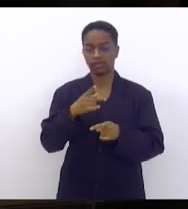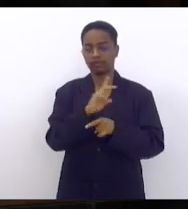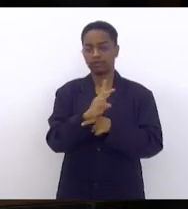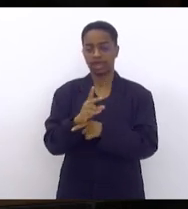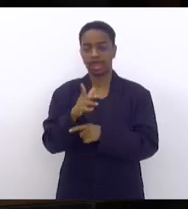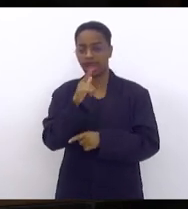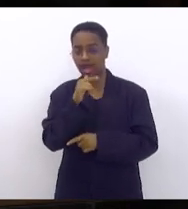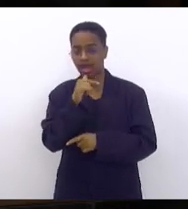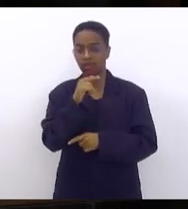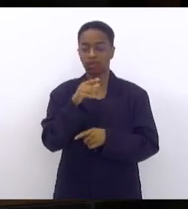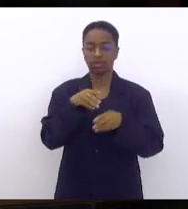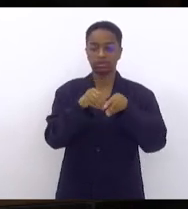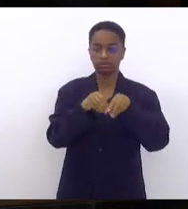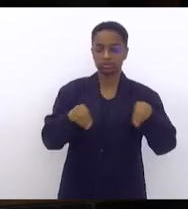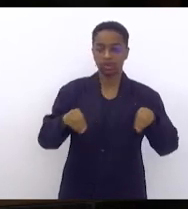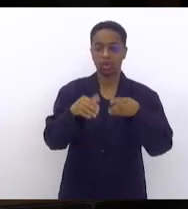Vigi-Solo, Vigi-Desastres.